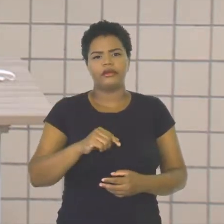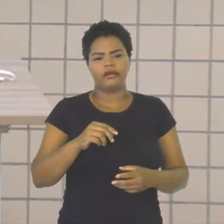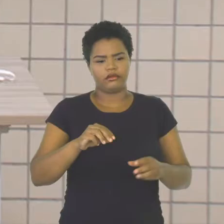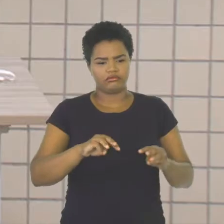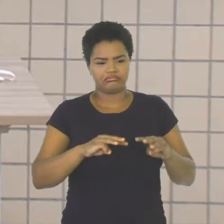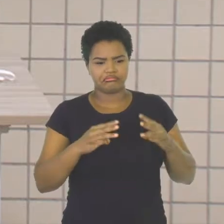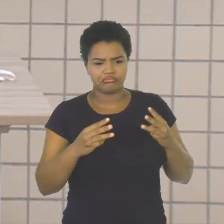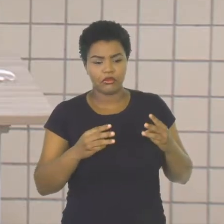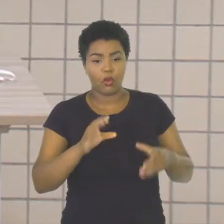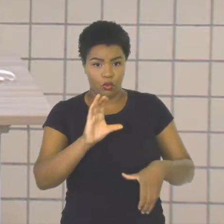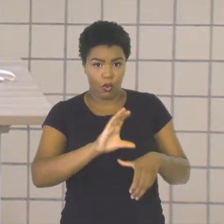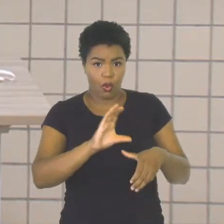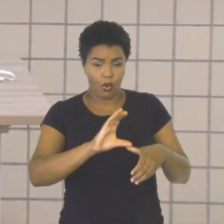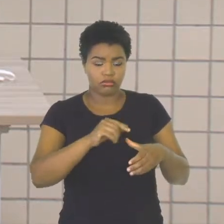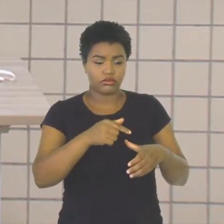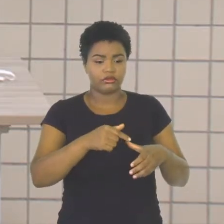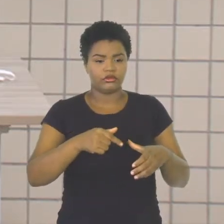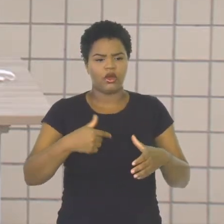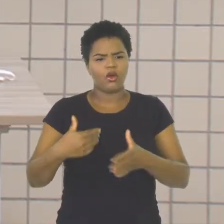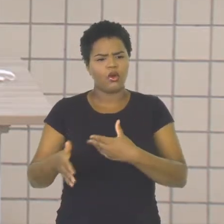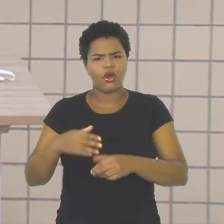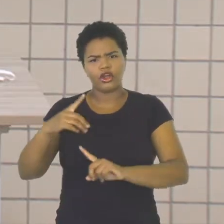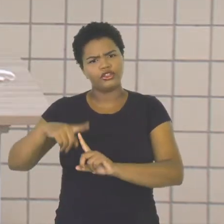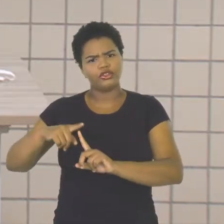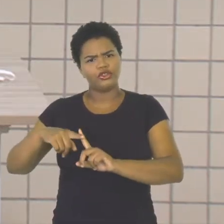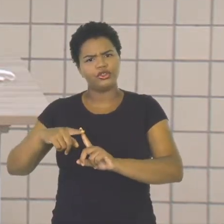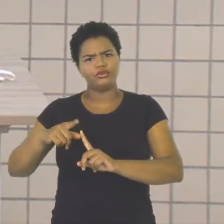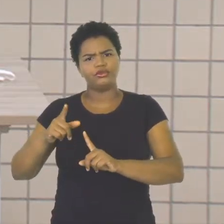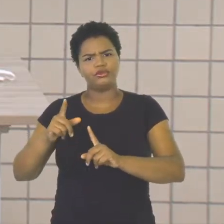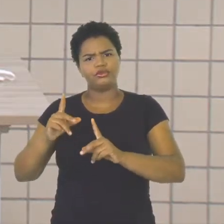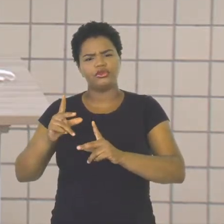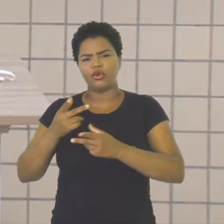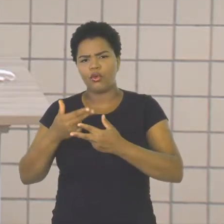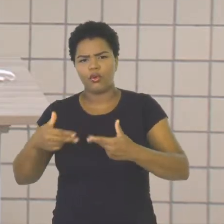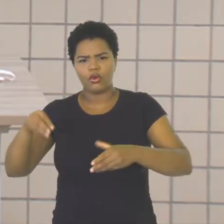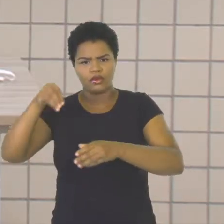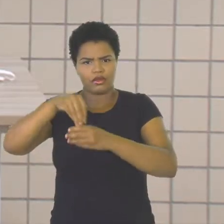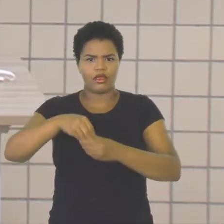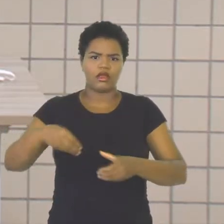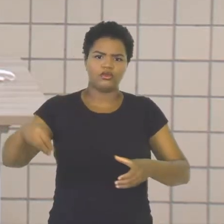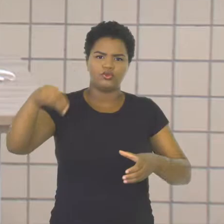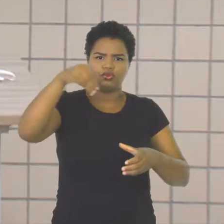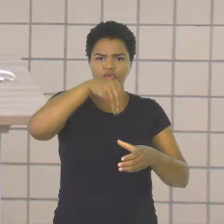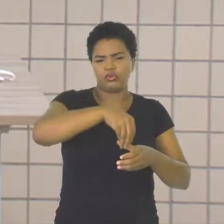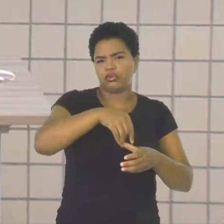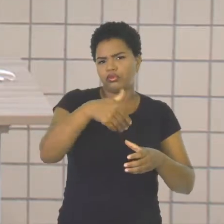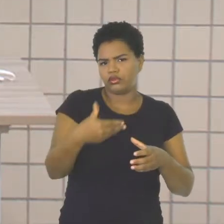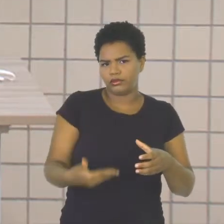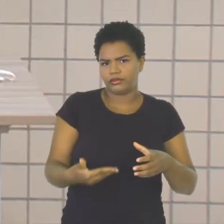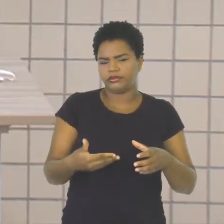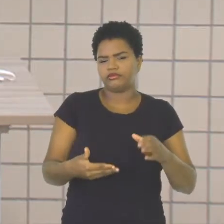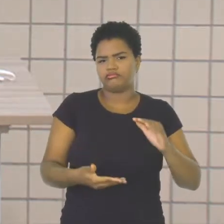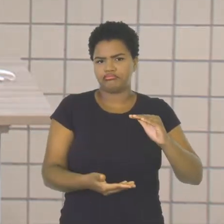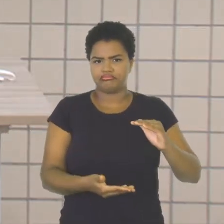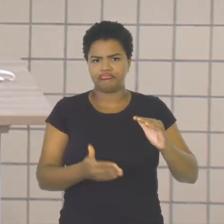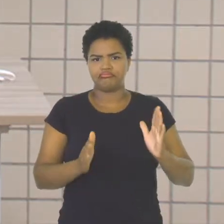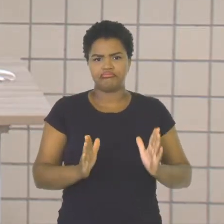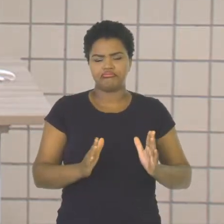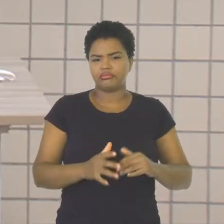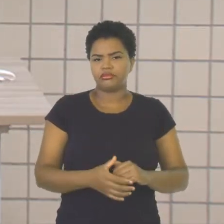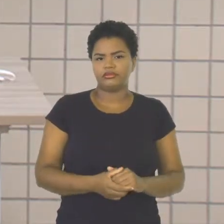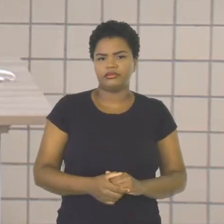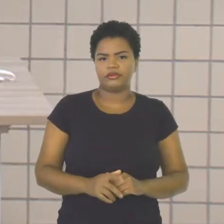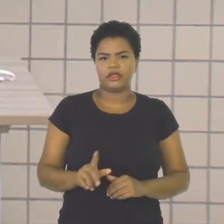tipo de líquido, qualquer tipo de coisa que vai estar dentro de outro recipiente. Quando a gente pensa em inércia, é